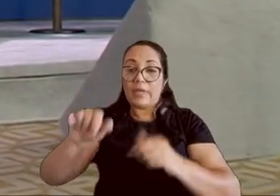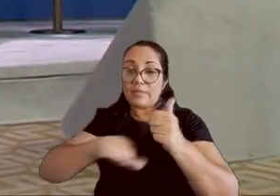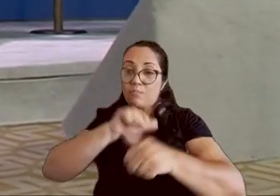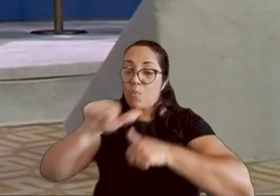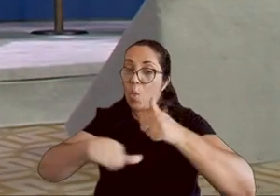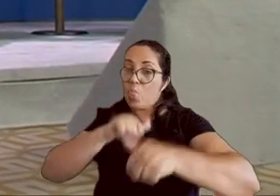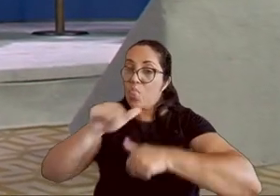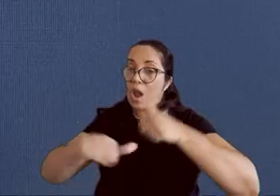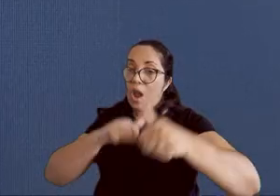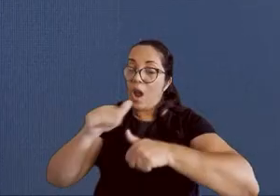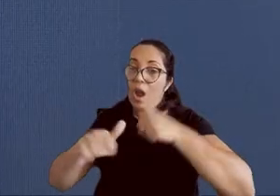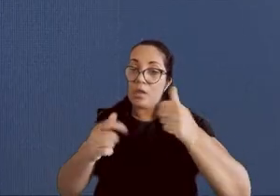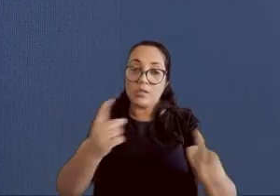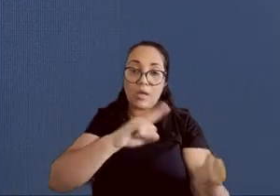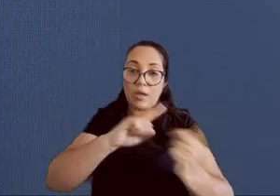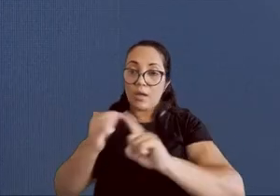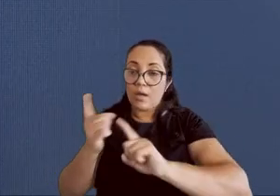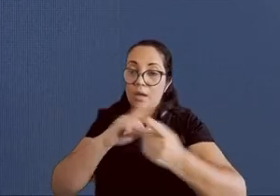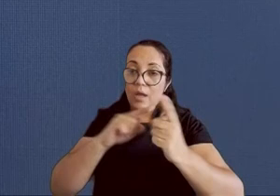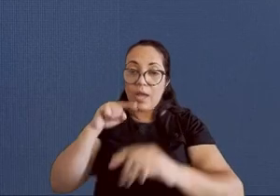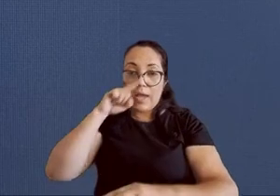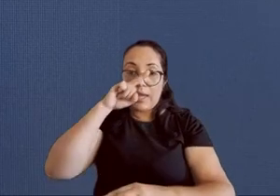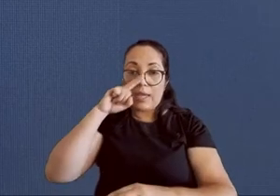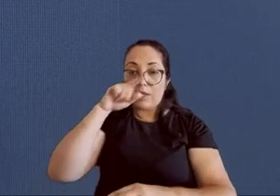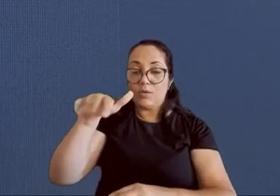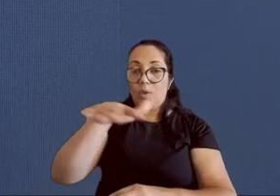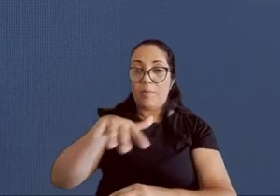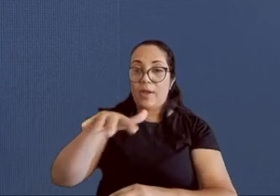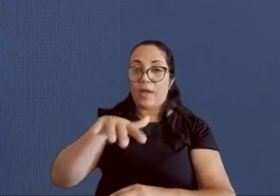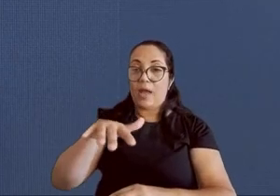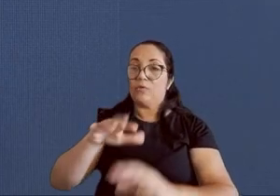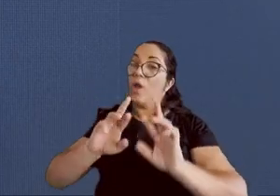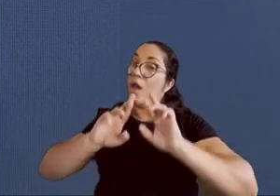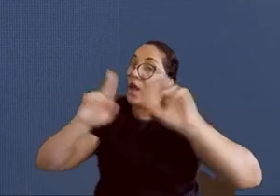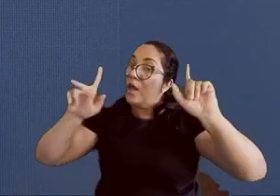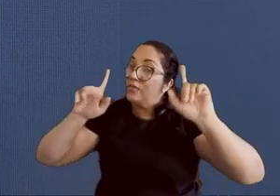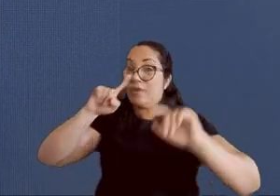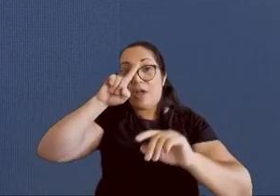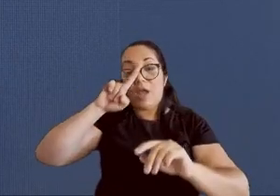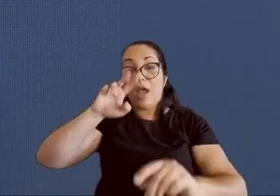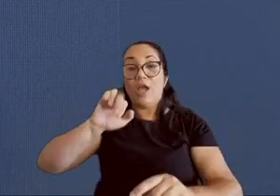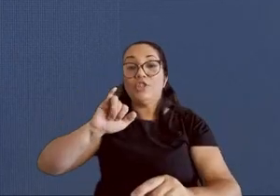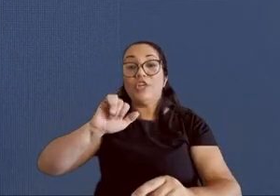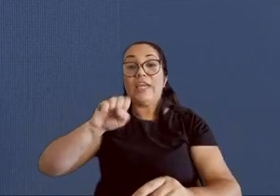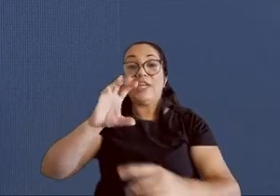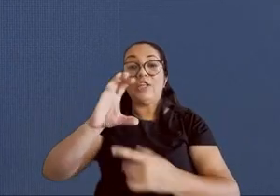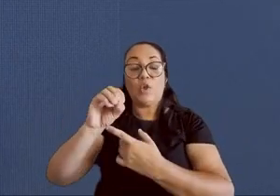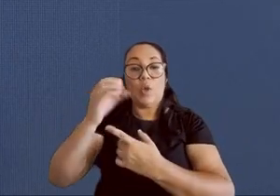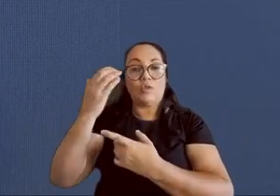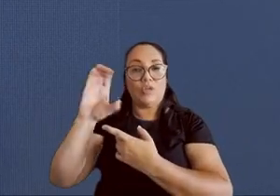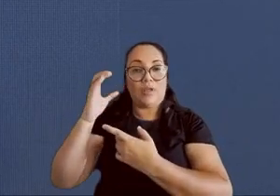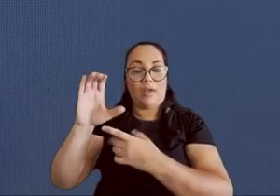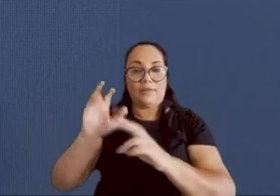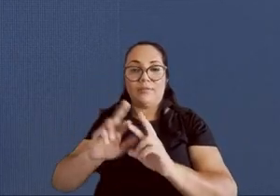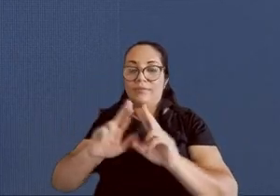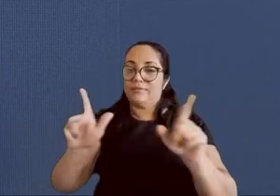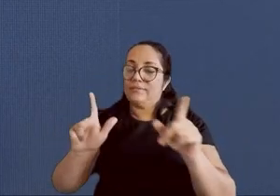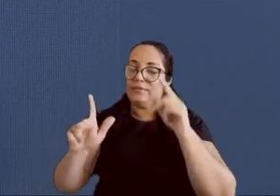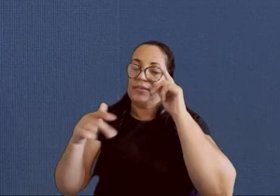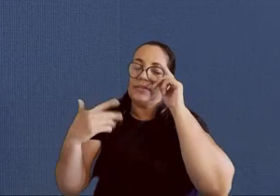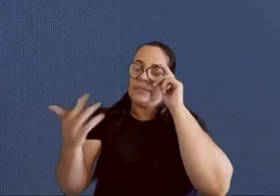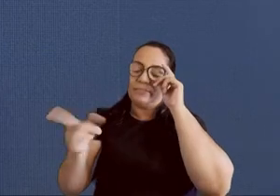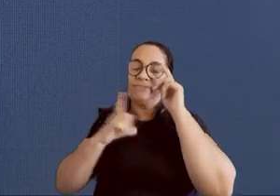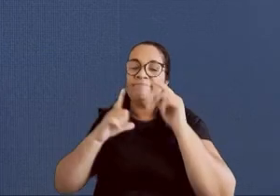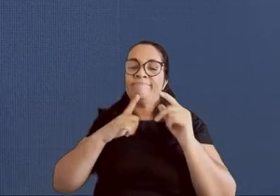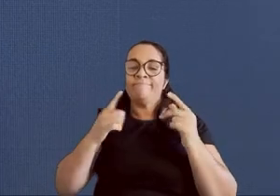mercado e não risos de crédito né Lembrando que boa parte dessas incentivadas são indexadas aí índice de preço que tem a sua